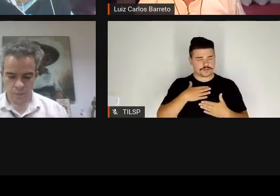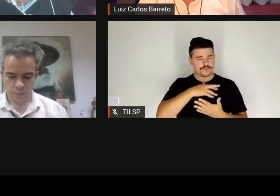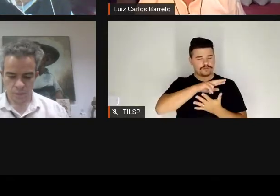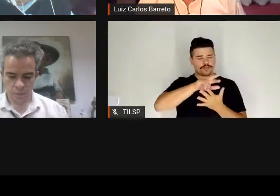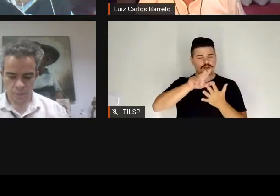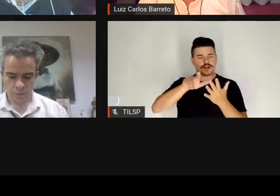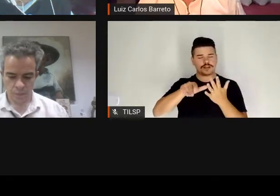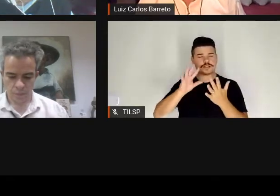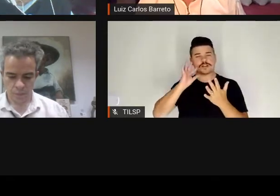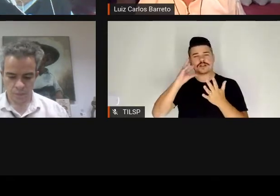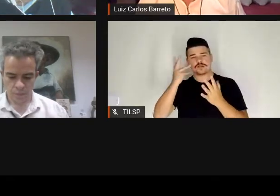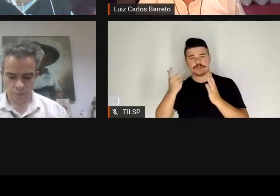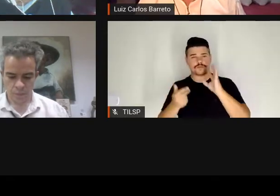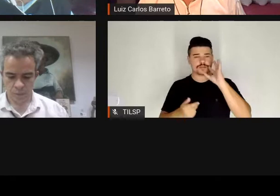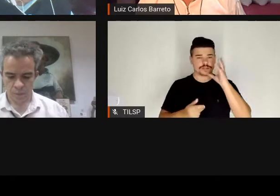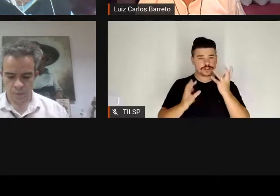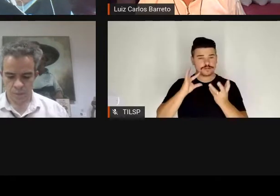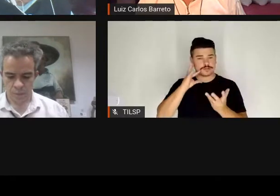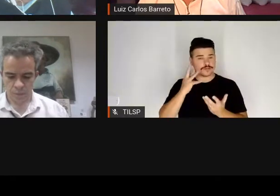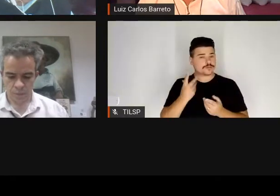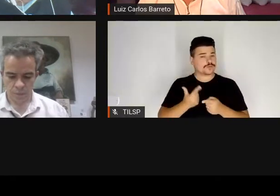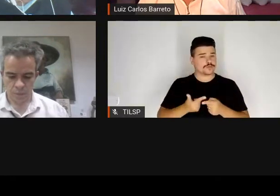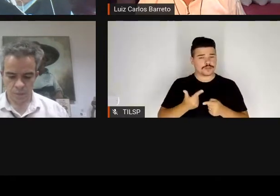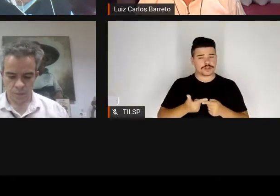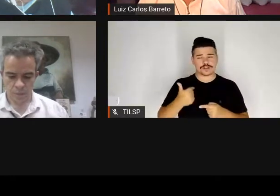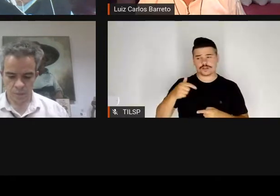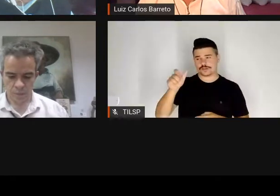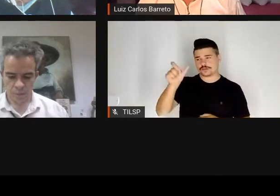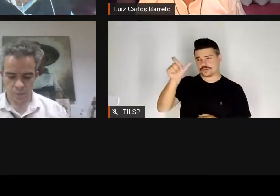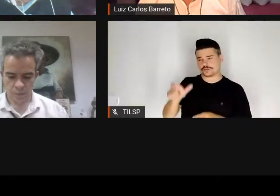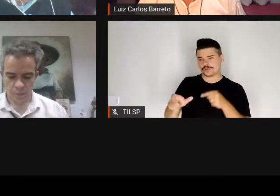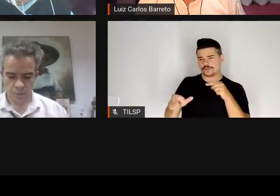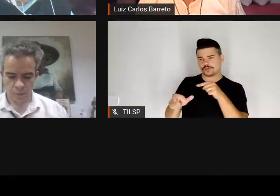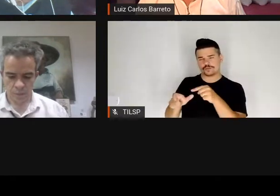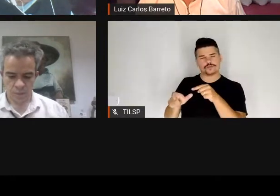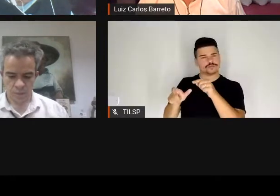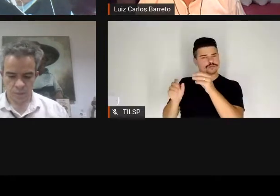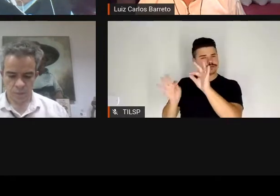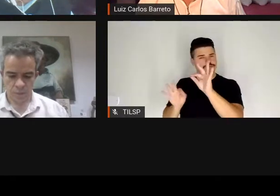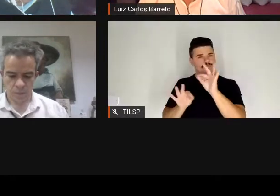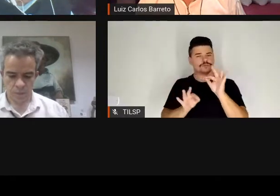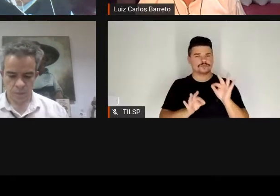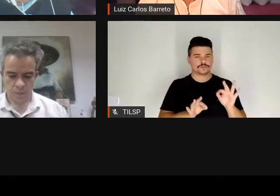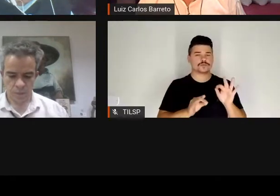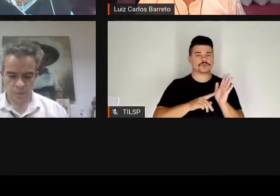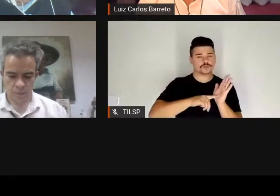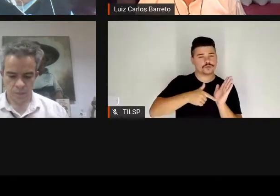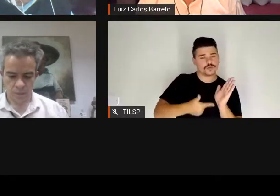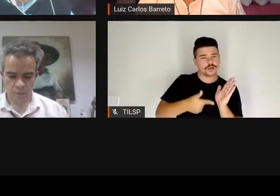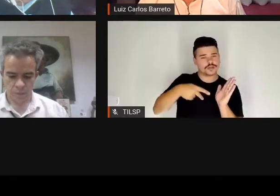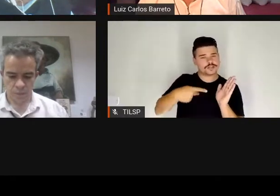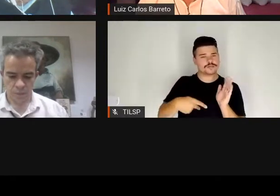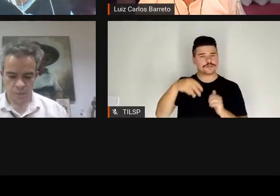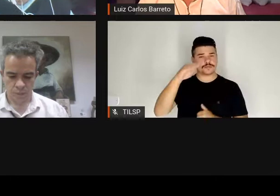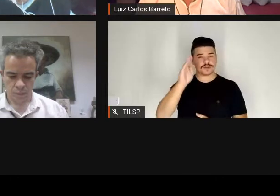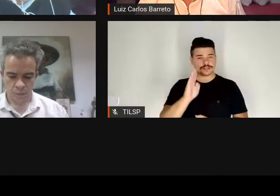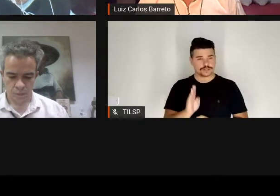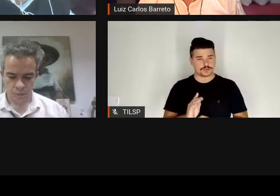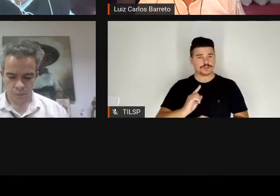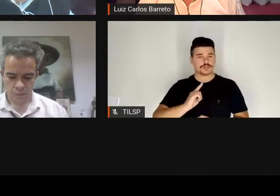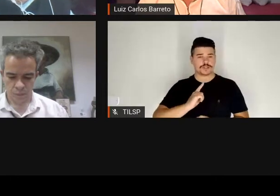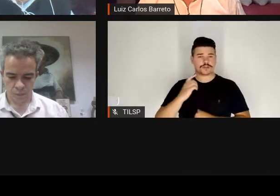a começar pelo resgate de um personagem do jornalismo brasileiro. Nós somos mantidos por uma